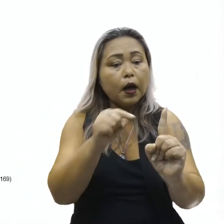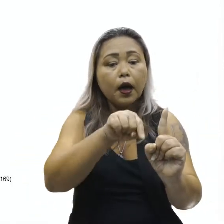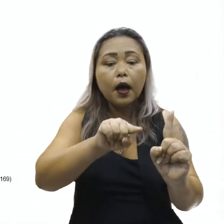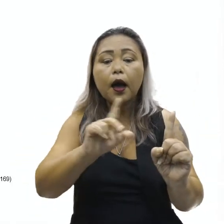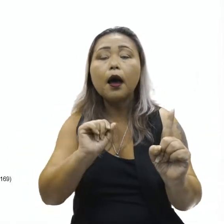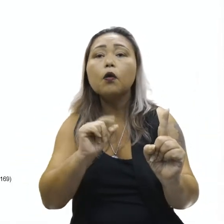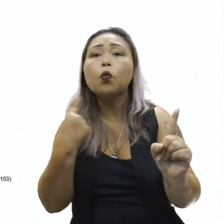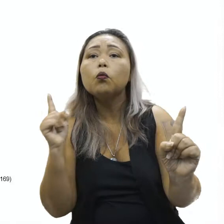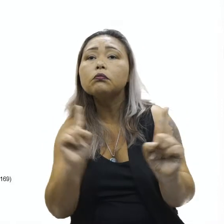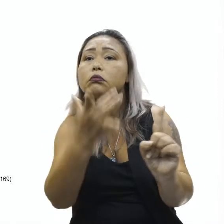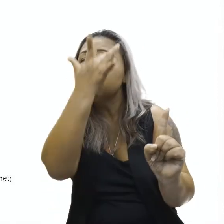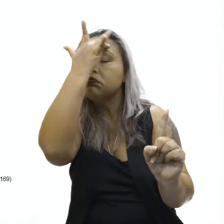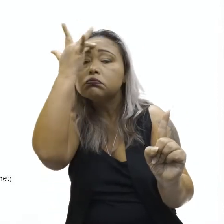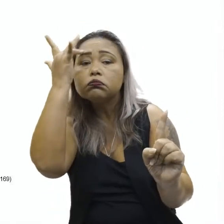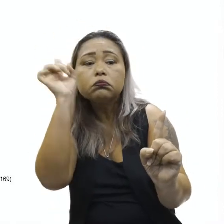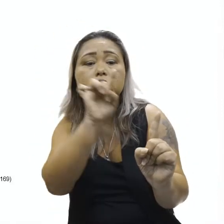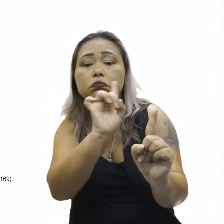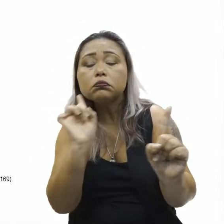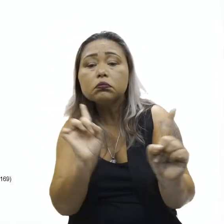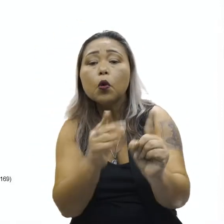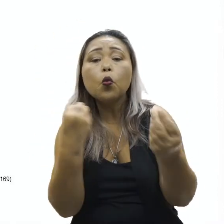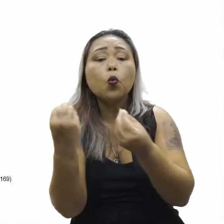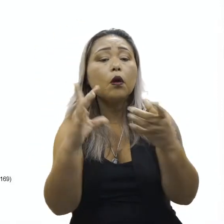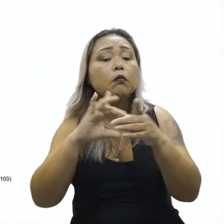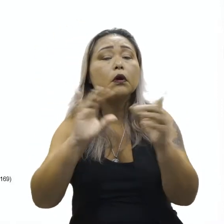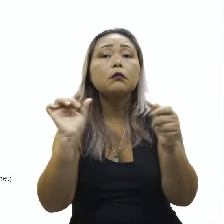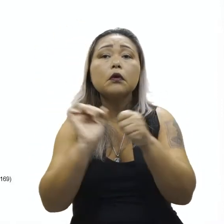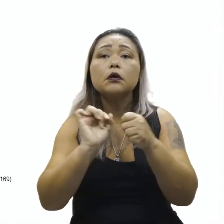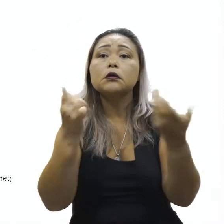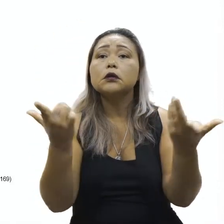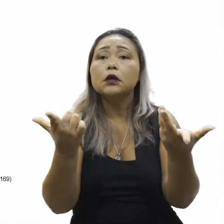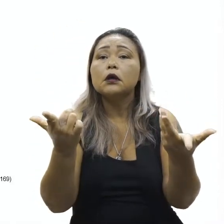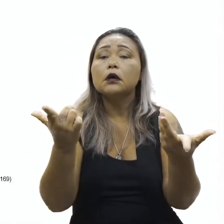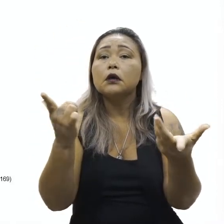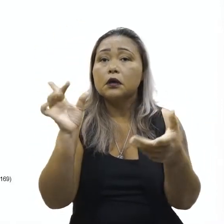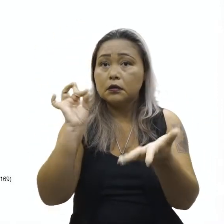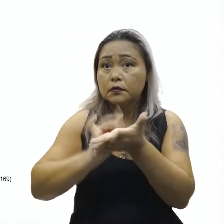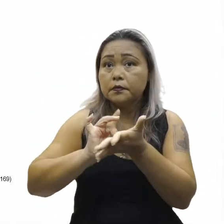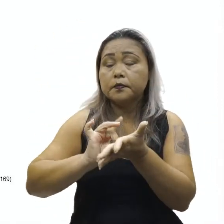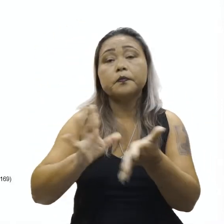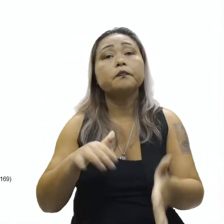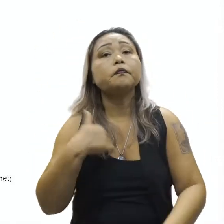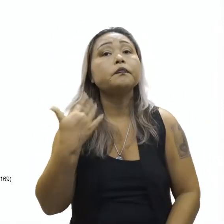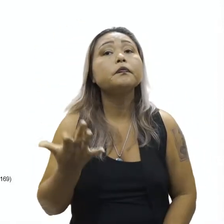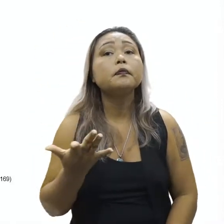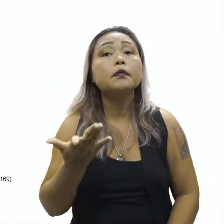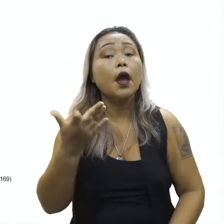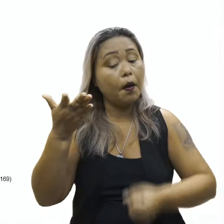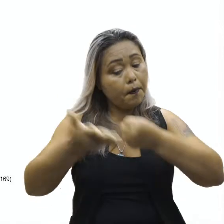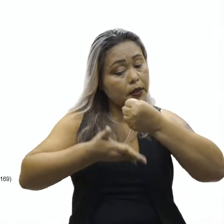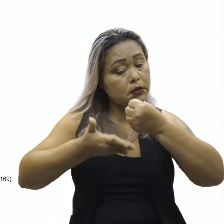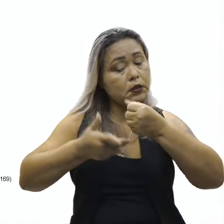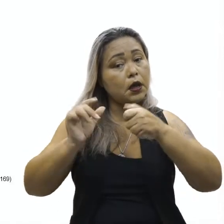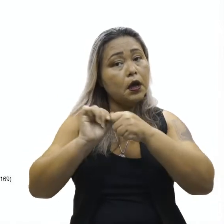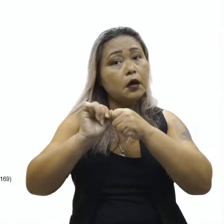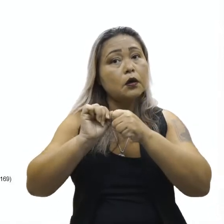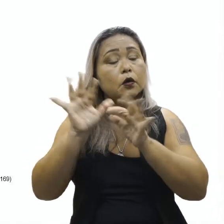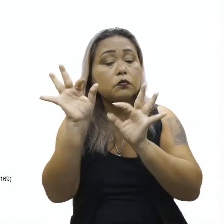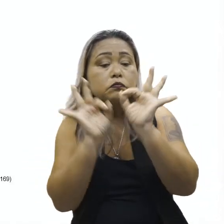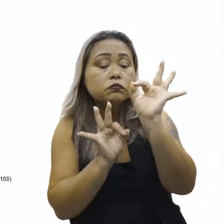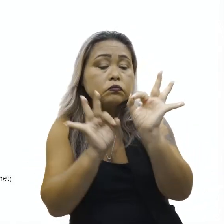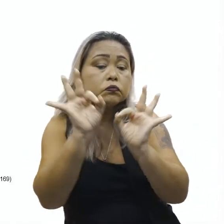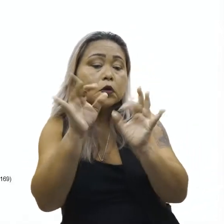a gente pode fazer essa democracia acontecer? Vamos ver aqui? Ela se baseia na articulação dos